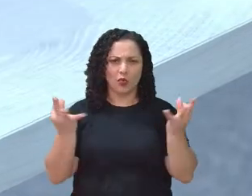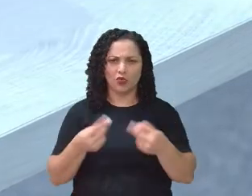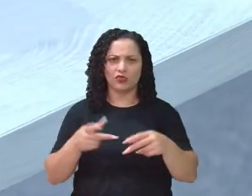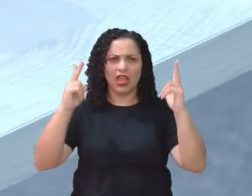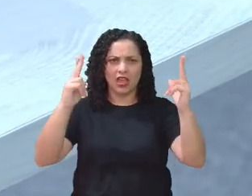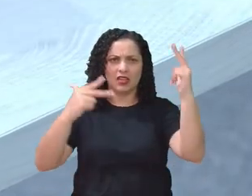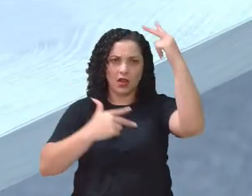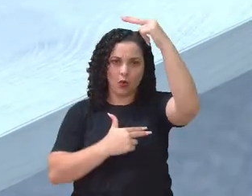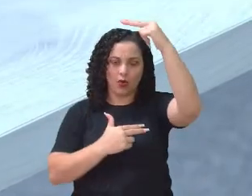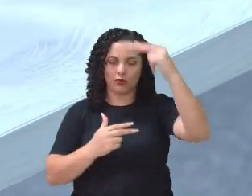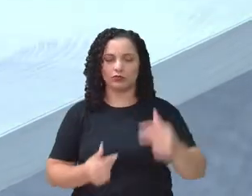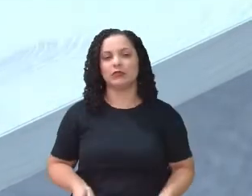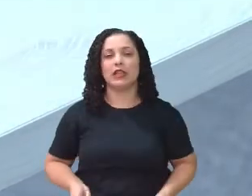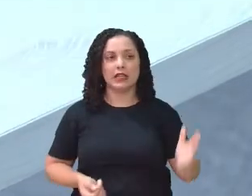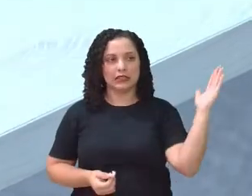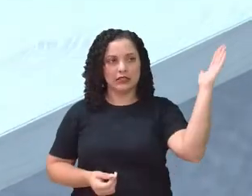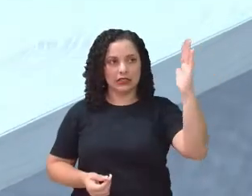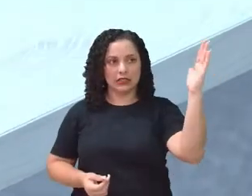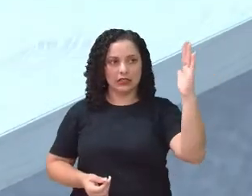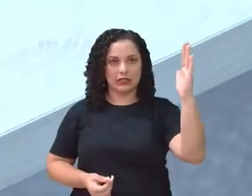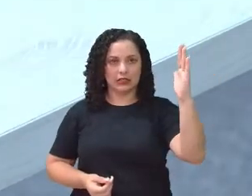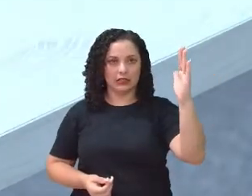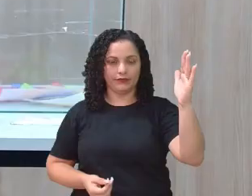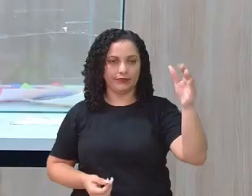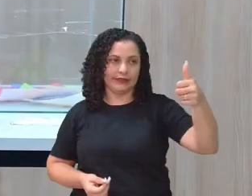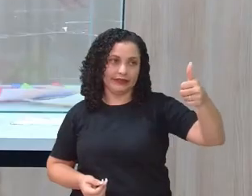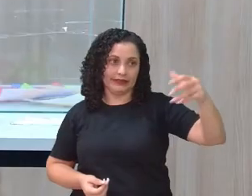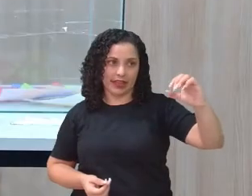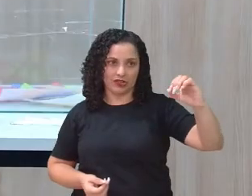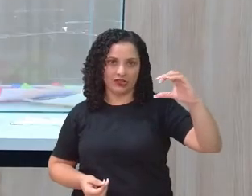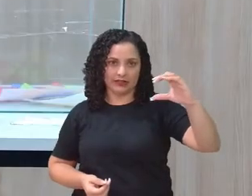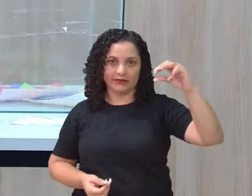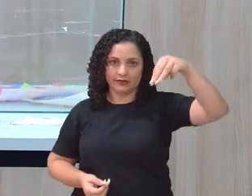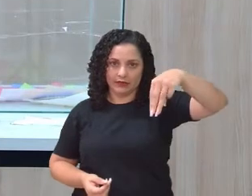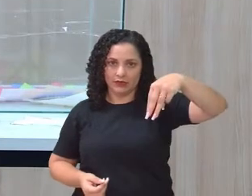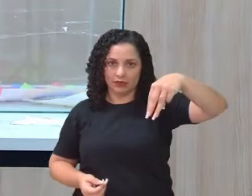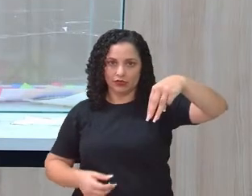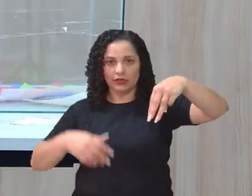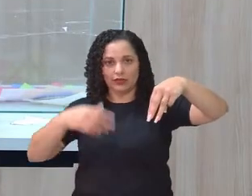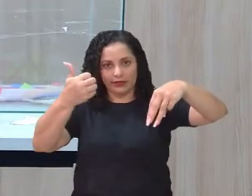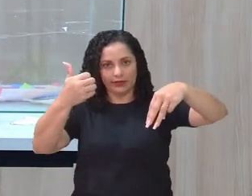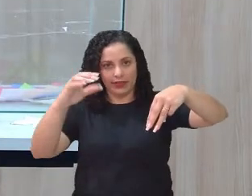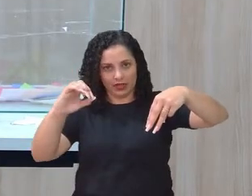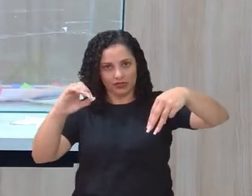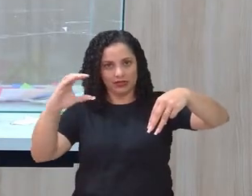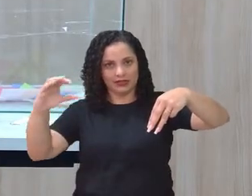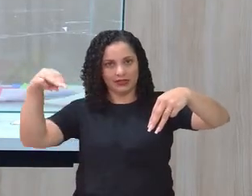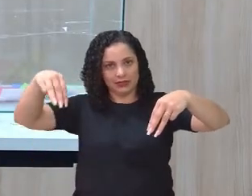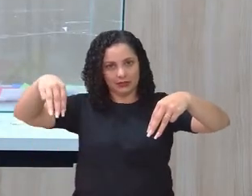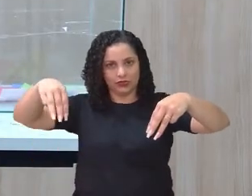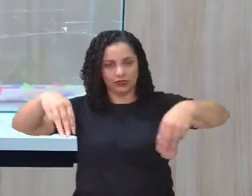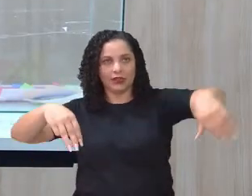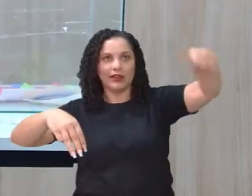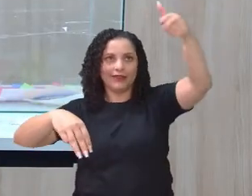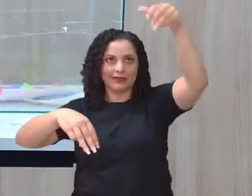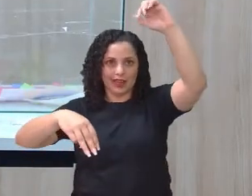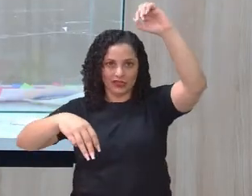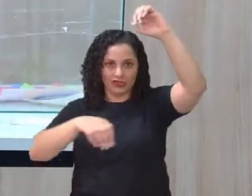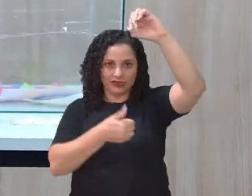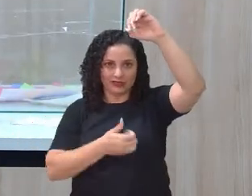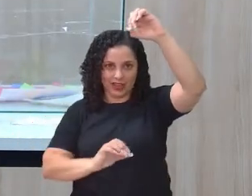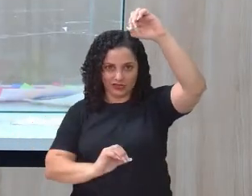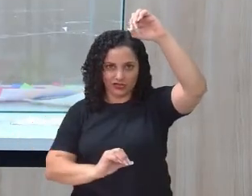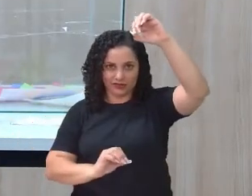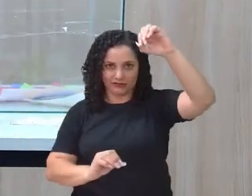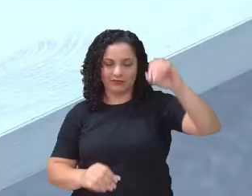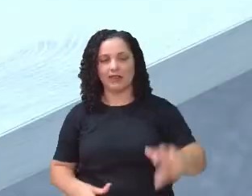mesma medida. Se o lado de um quadrado tem 10 centímetros, todos os outros vão ter 10 centímetros. Então, se